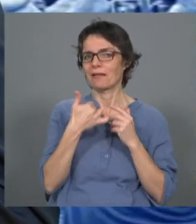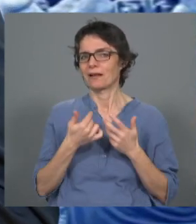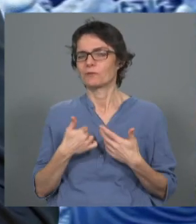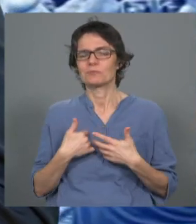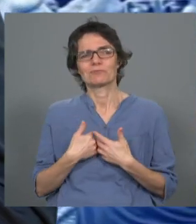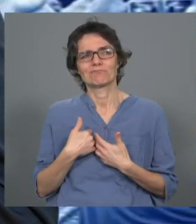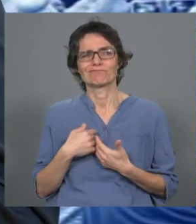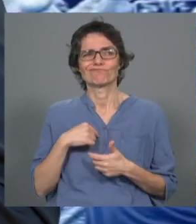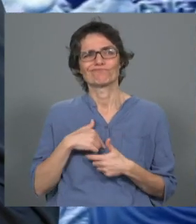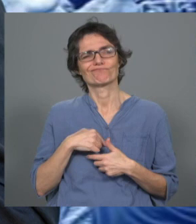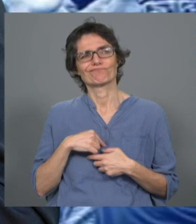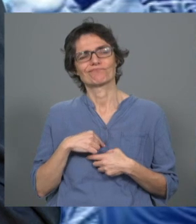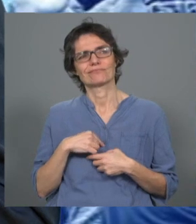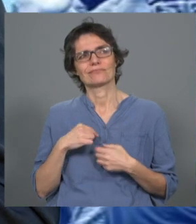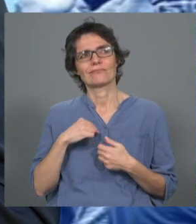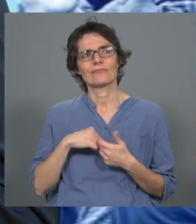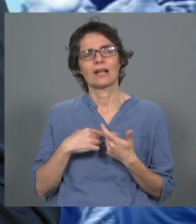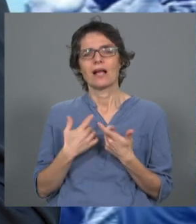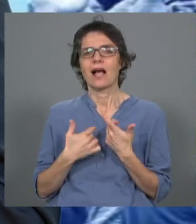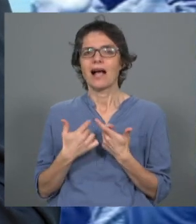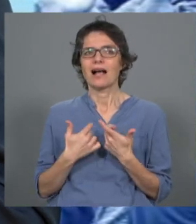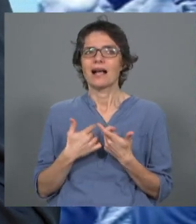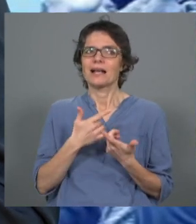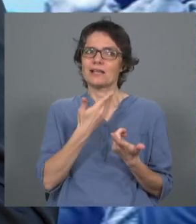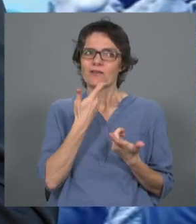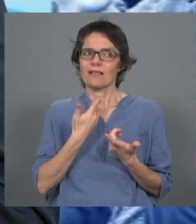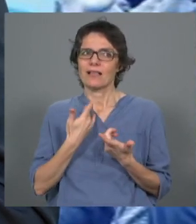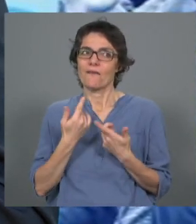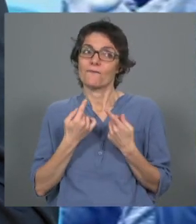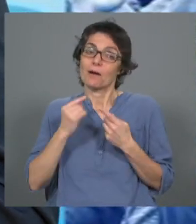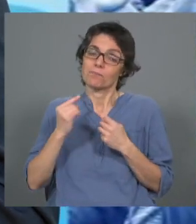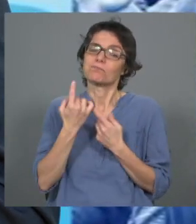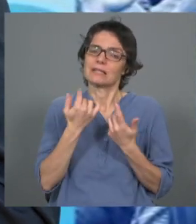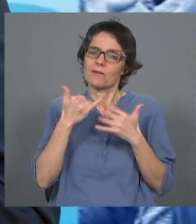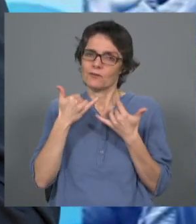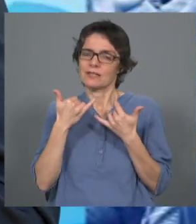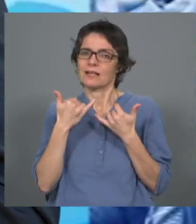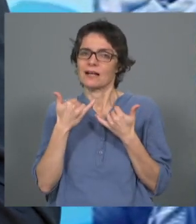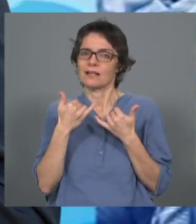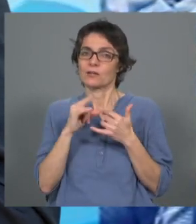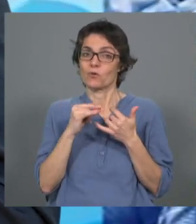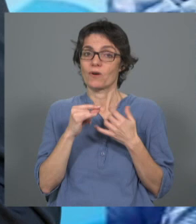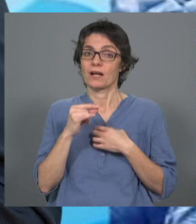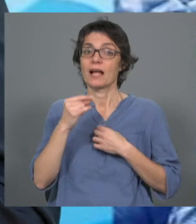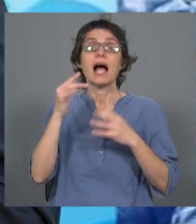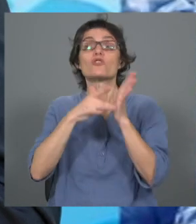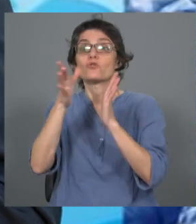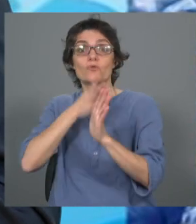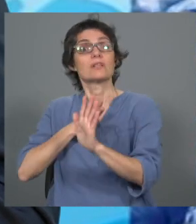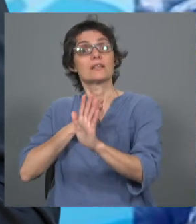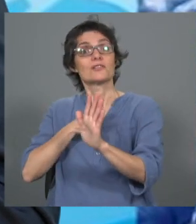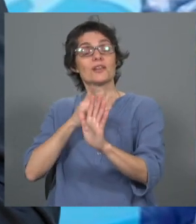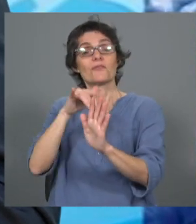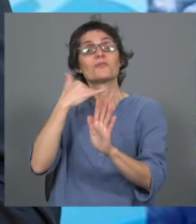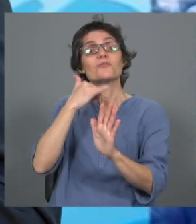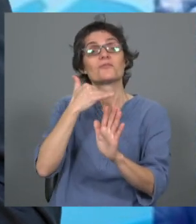com isso, muitas vezes até me devia sentir contente e feliz. Aliás, como Jesus diz, felizes de vós que vos maltratarem por causa